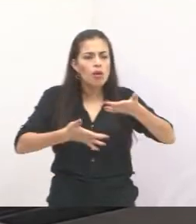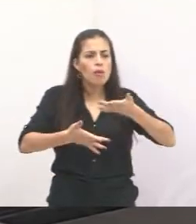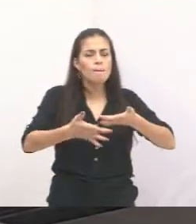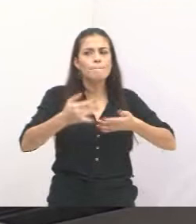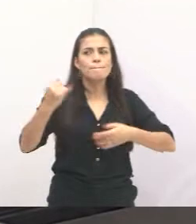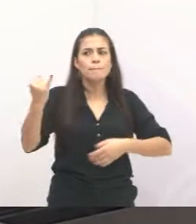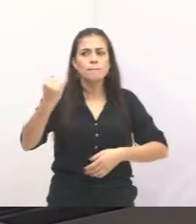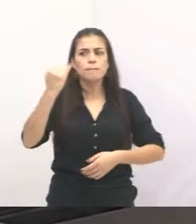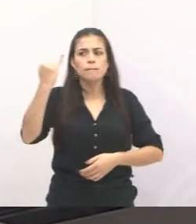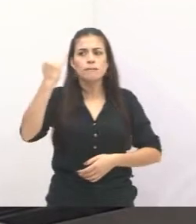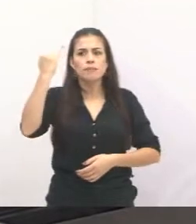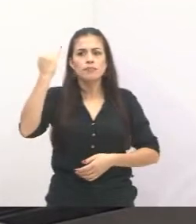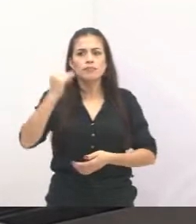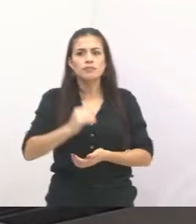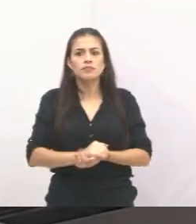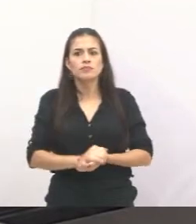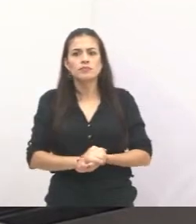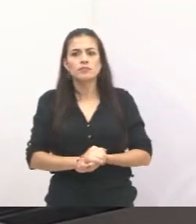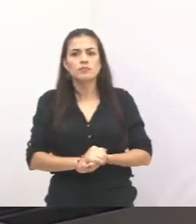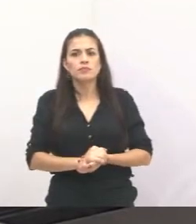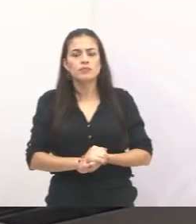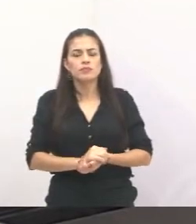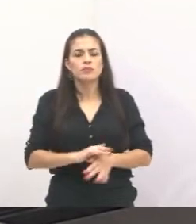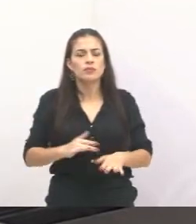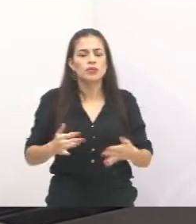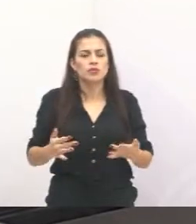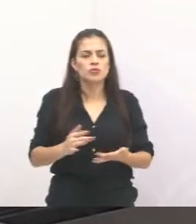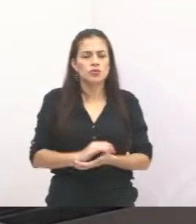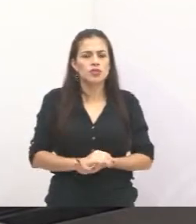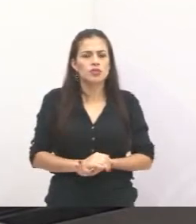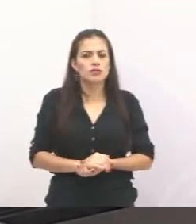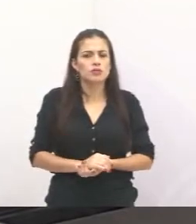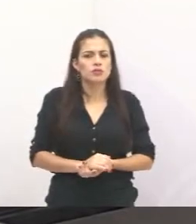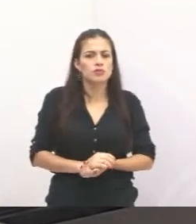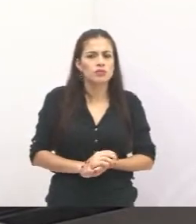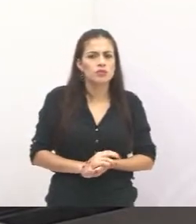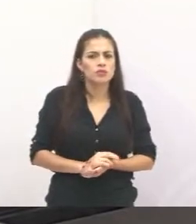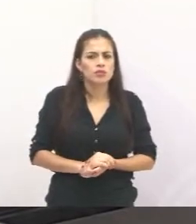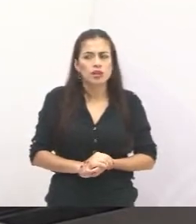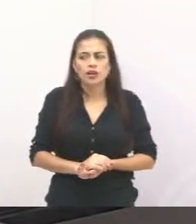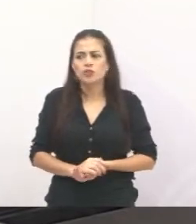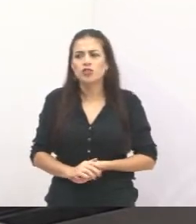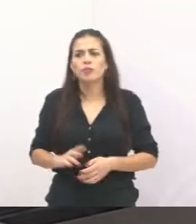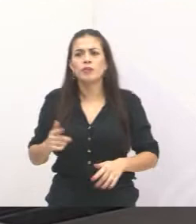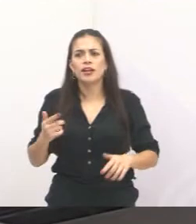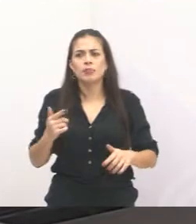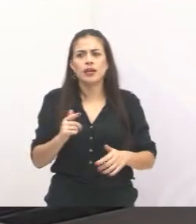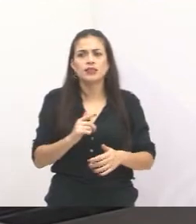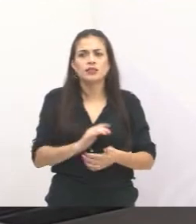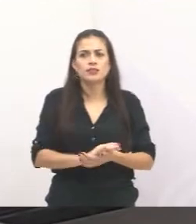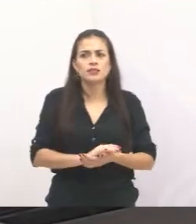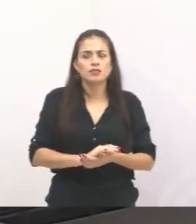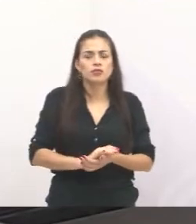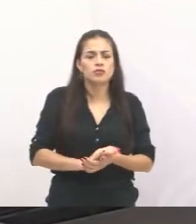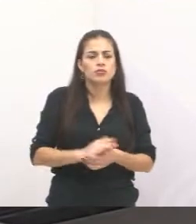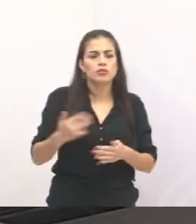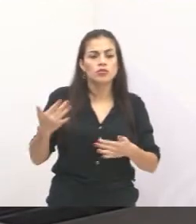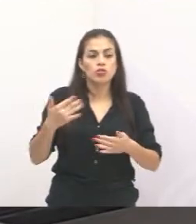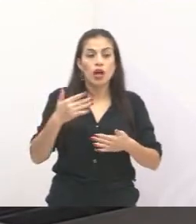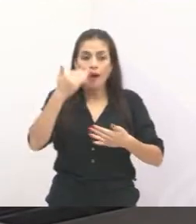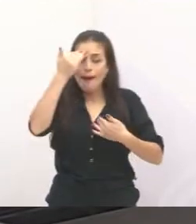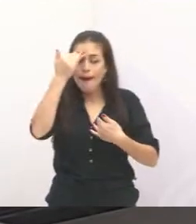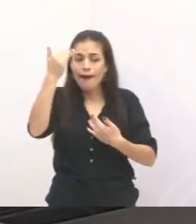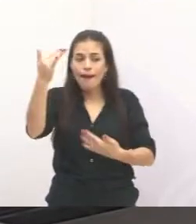com o sindicato, que representando os servidores. Quero aqui, já de antemão, agradecer